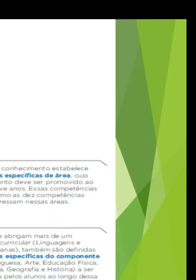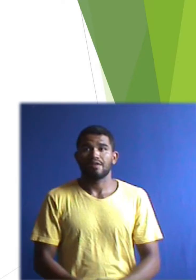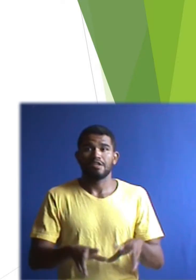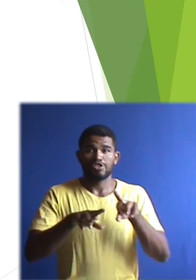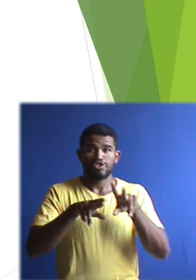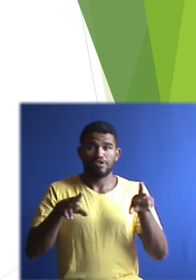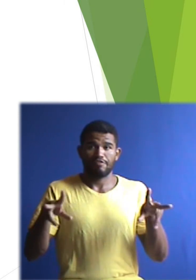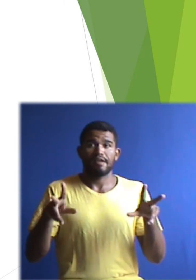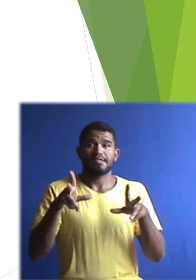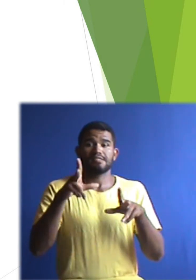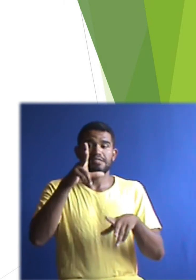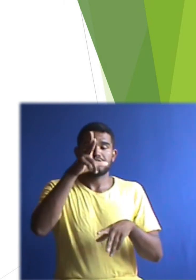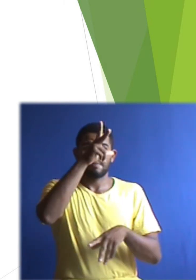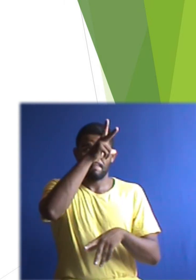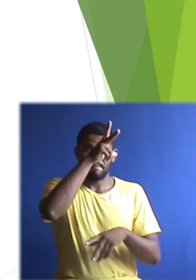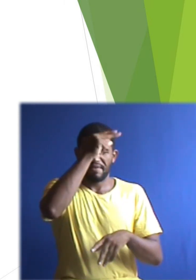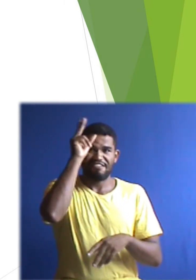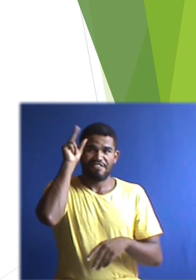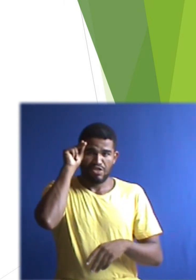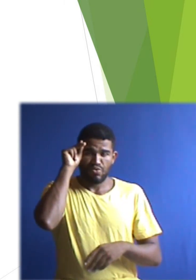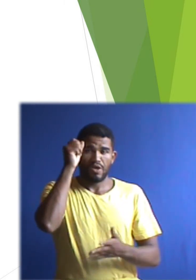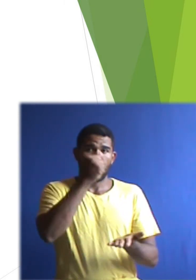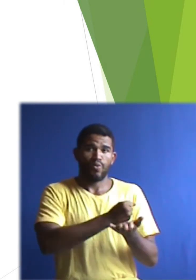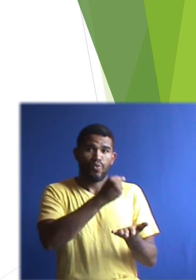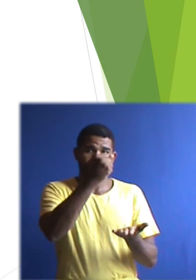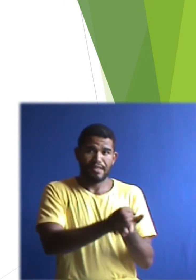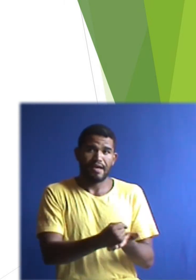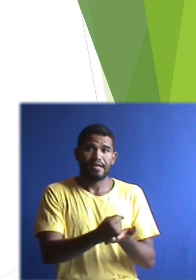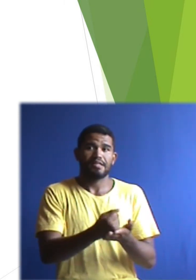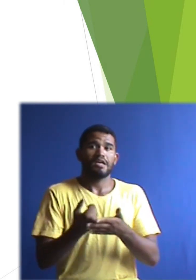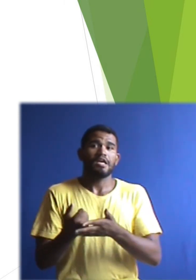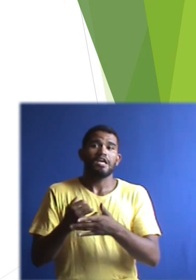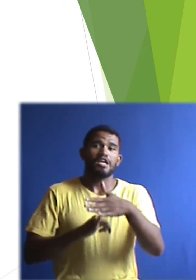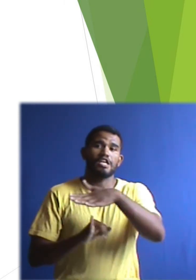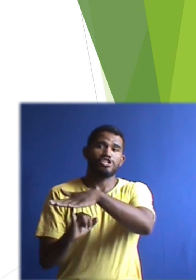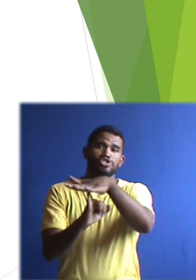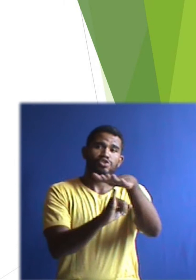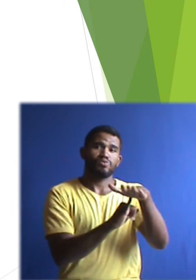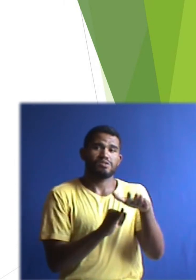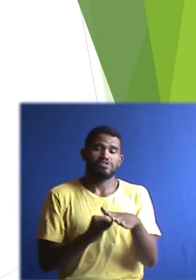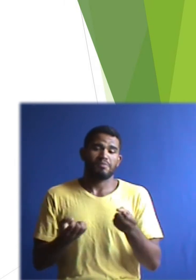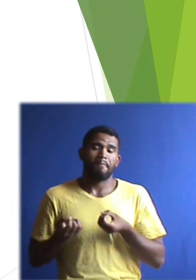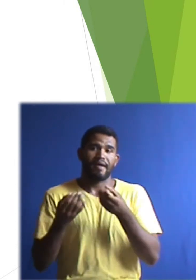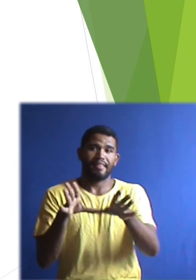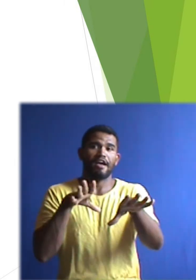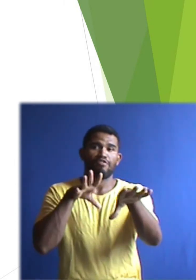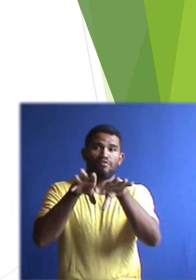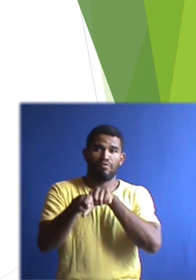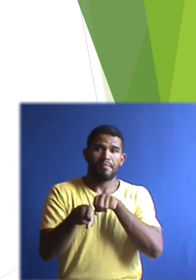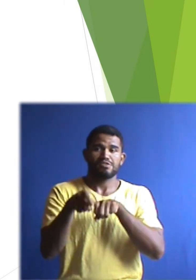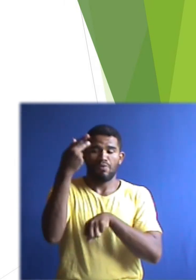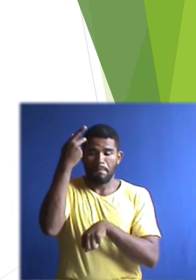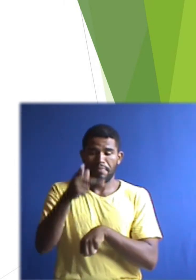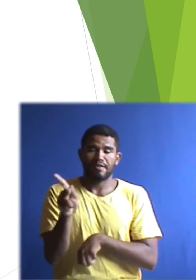Muitas prefeituras, gente, elas contratam instituições educacionais para dar formação para vocês, professores,